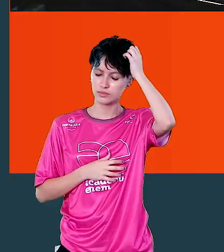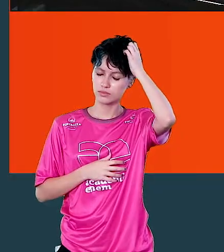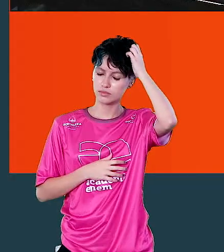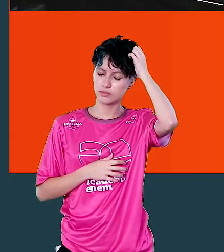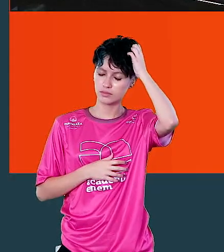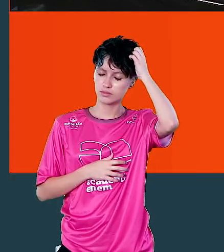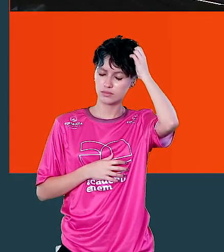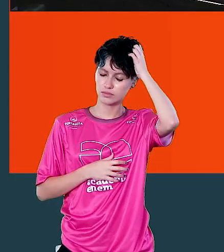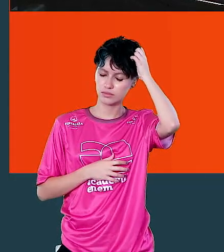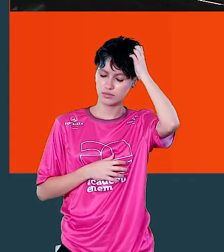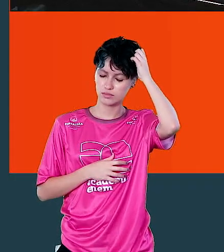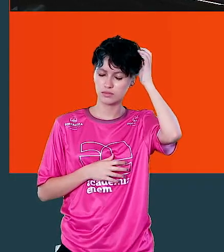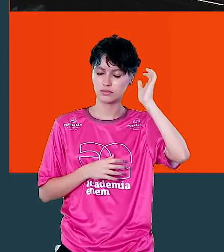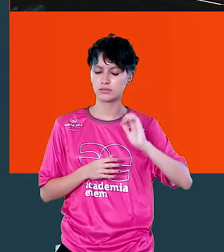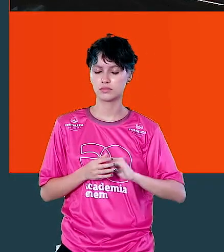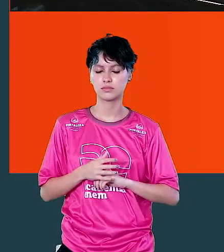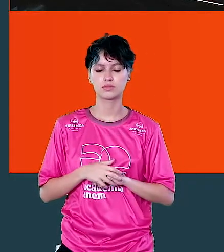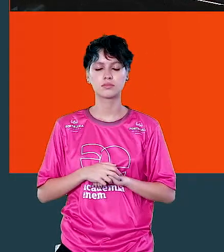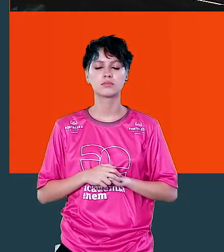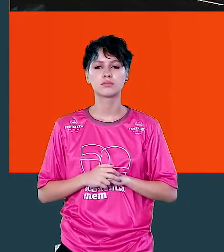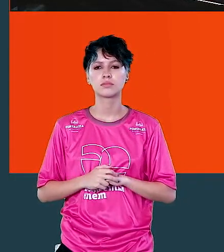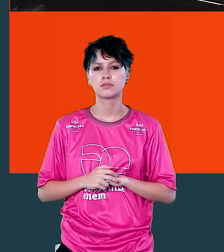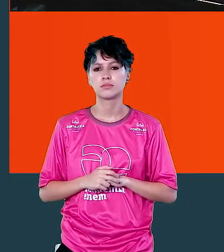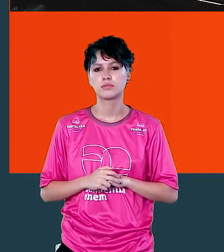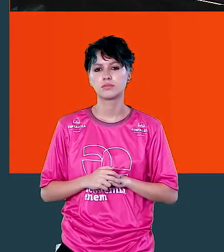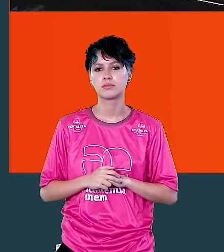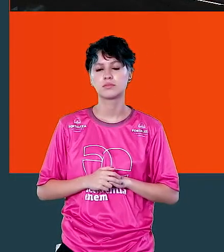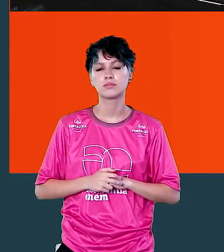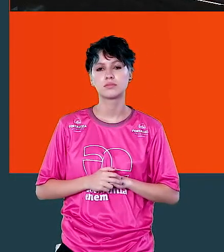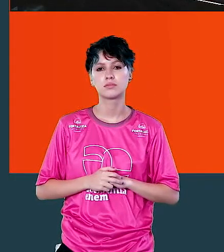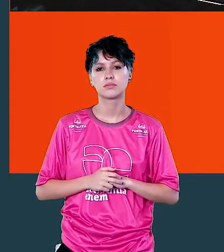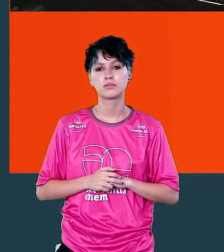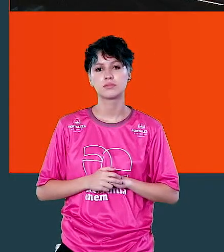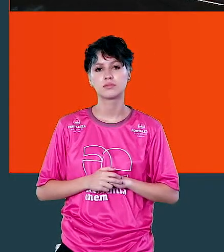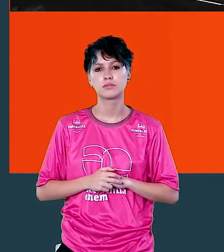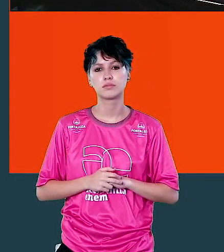Quais são essas interações entre as moléculas? Primeira delas,